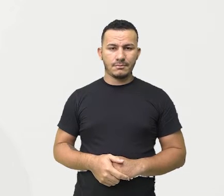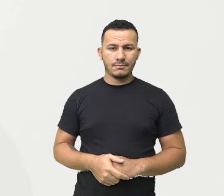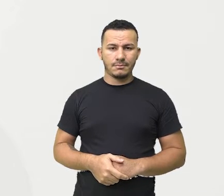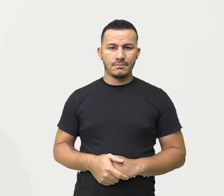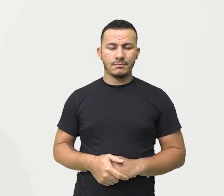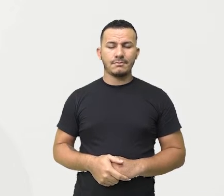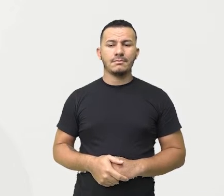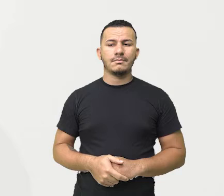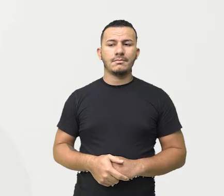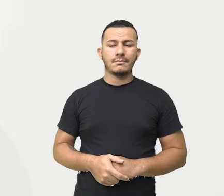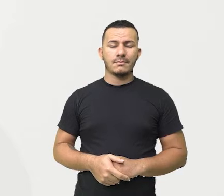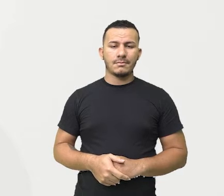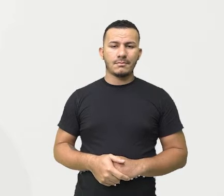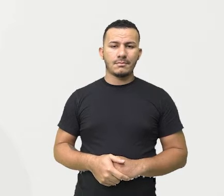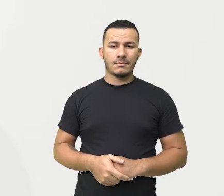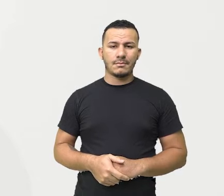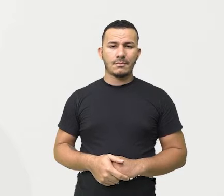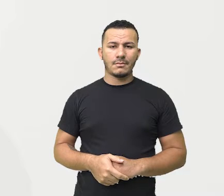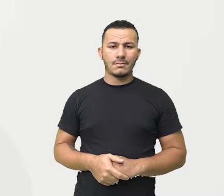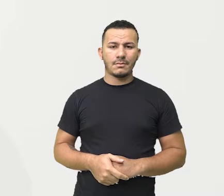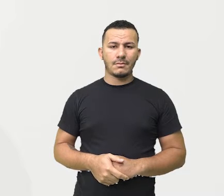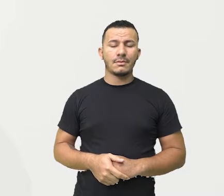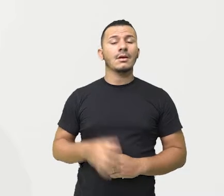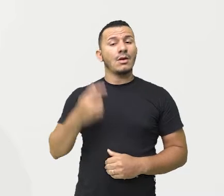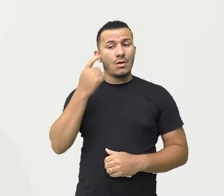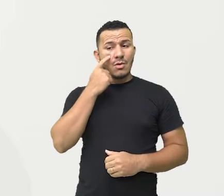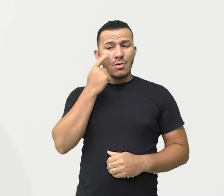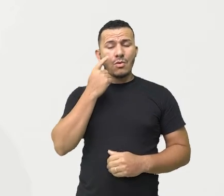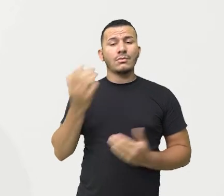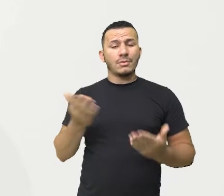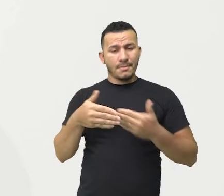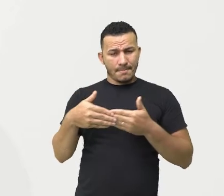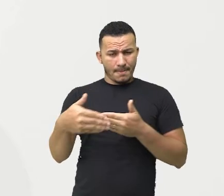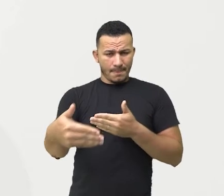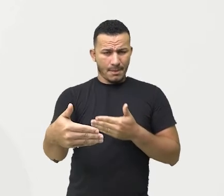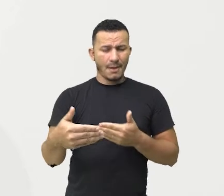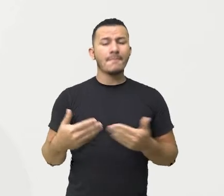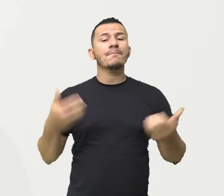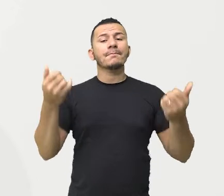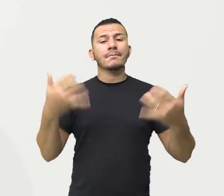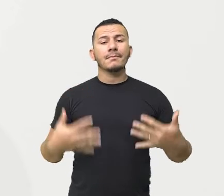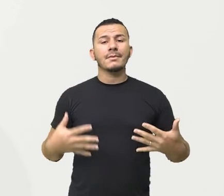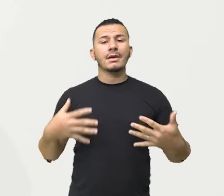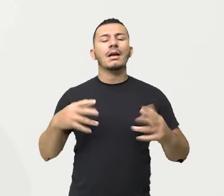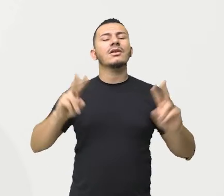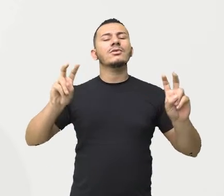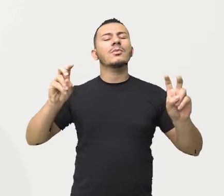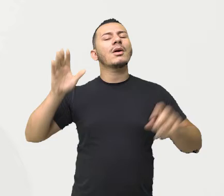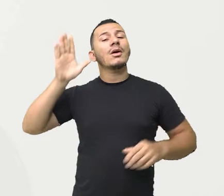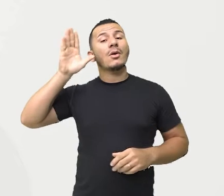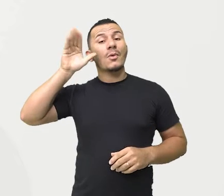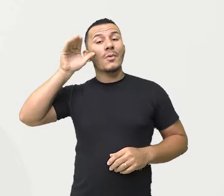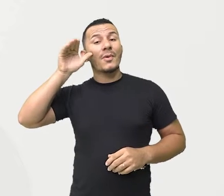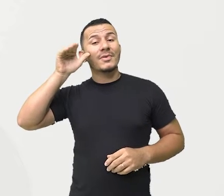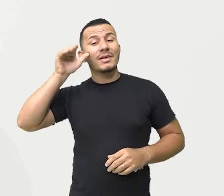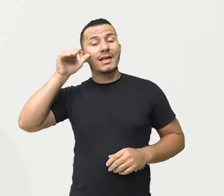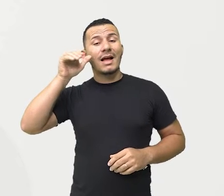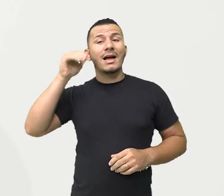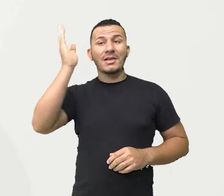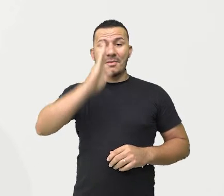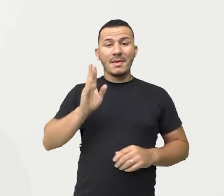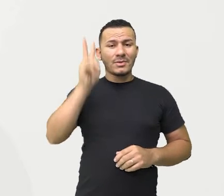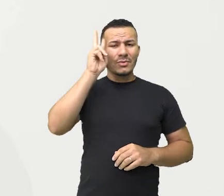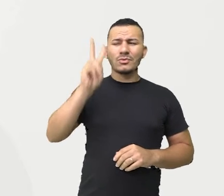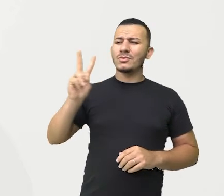Agora, como nós vamos adiantar um pouco, nós vamos ver um pouco de curiosidade sobre a história do